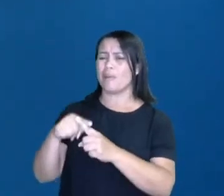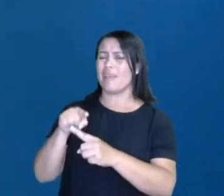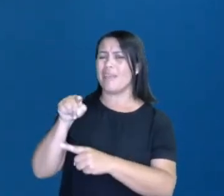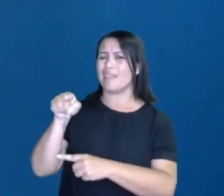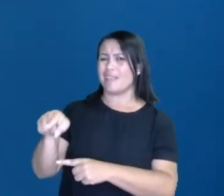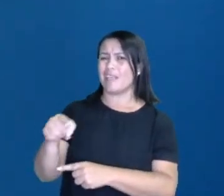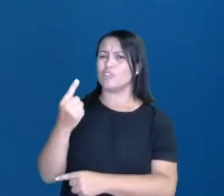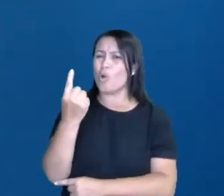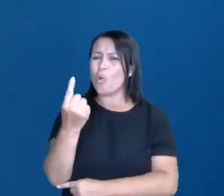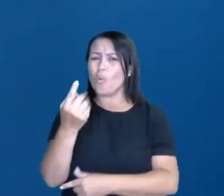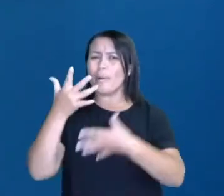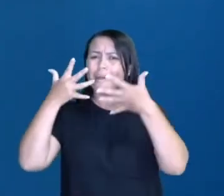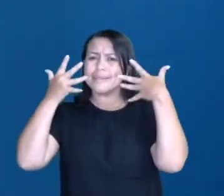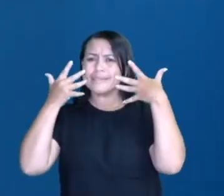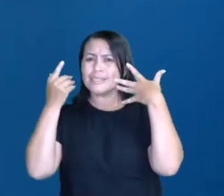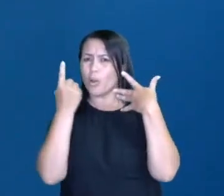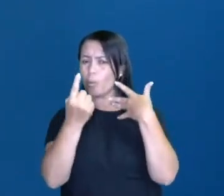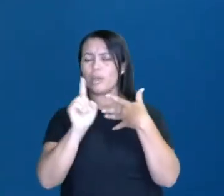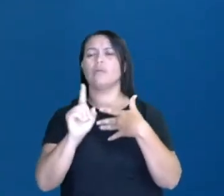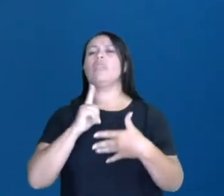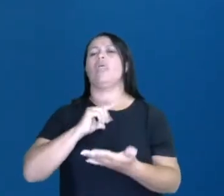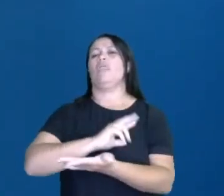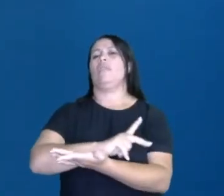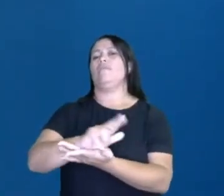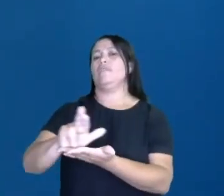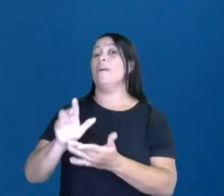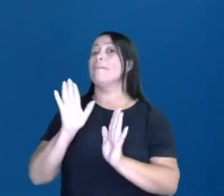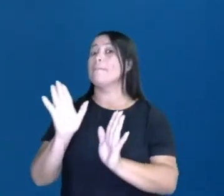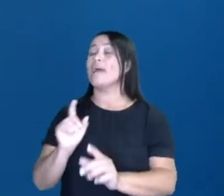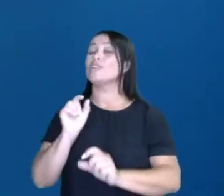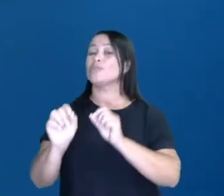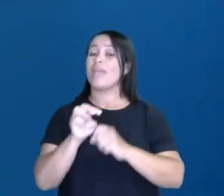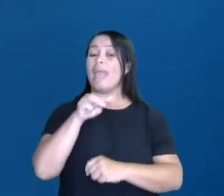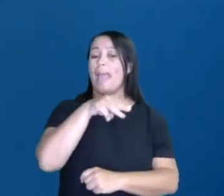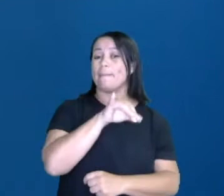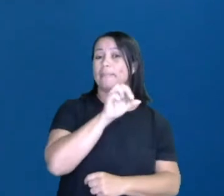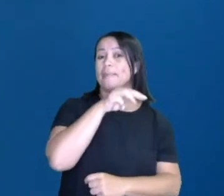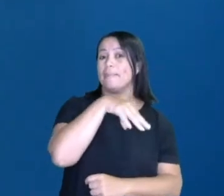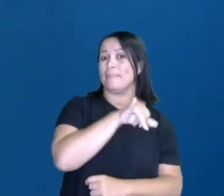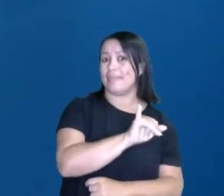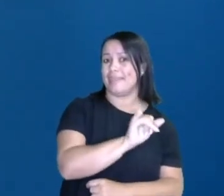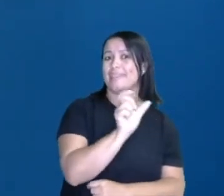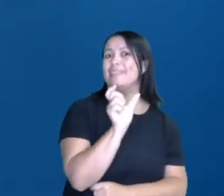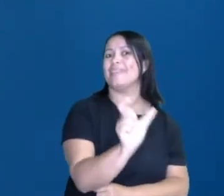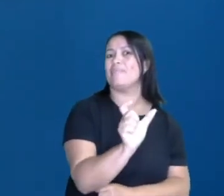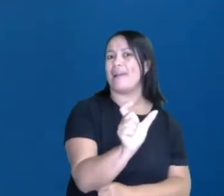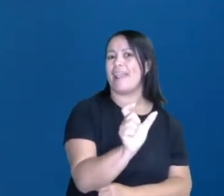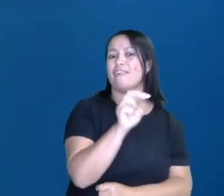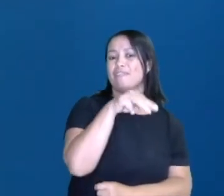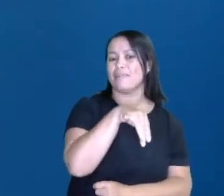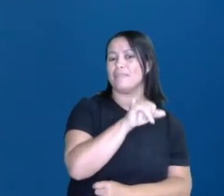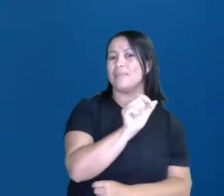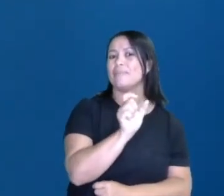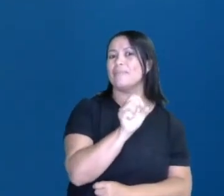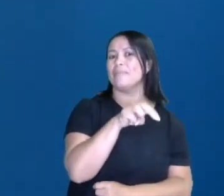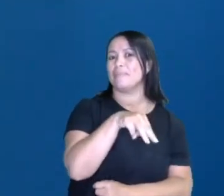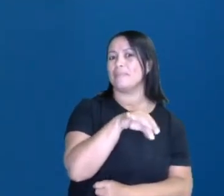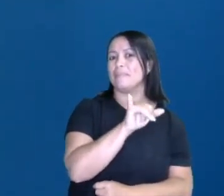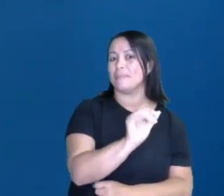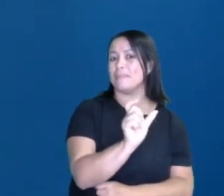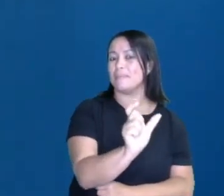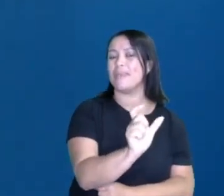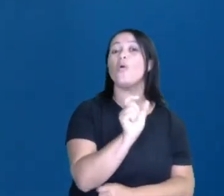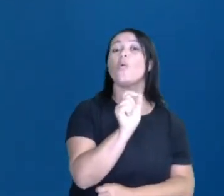existem várias gatinhas. Mas a gatinha Mimi, da frase, a palavra Mimi vai